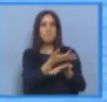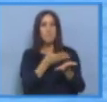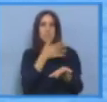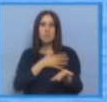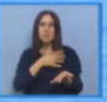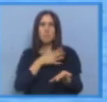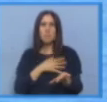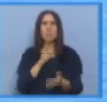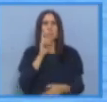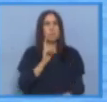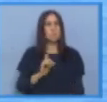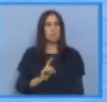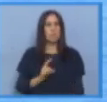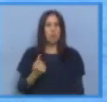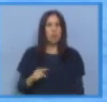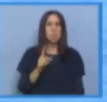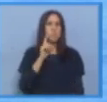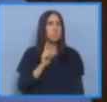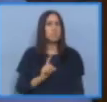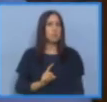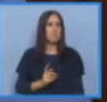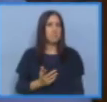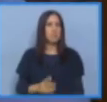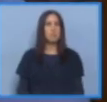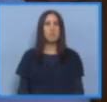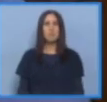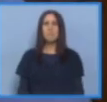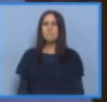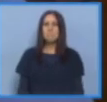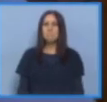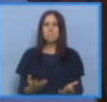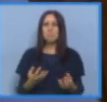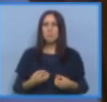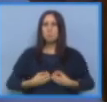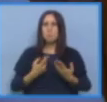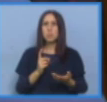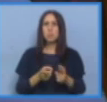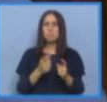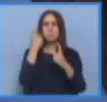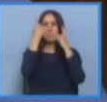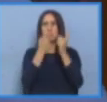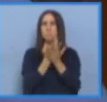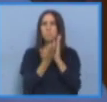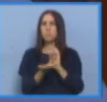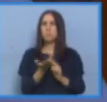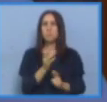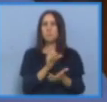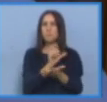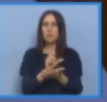isso. Não sabia que existiam. Então, mas que expressão é que tem, António, essas várias correntes de pensamento, nomeadamente na